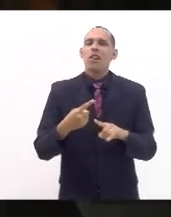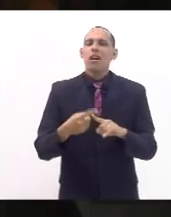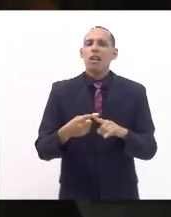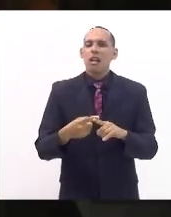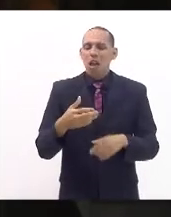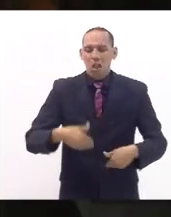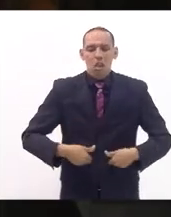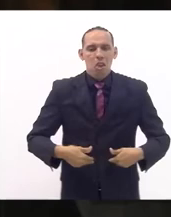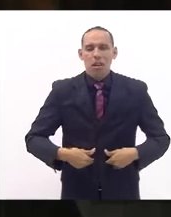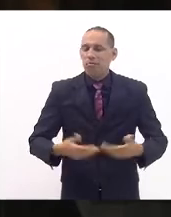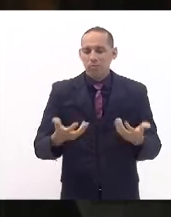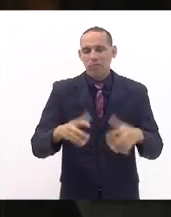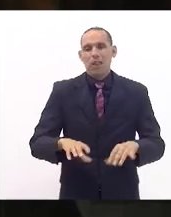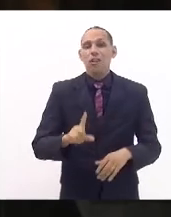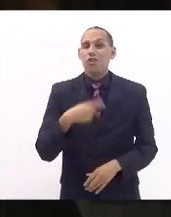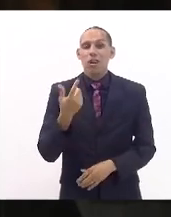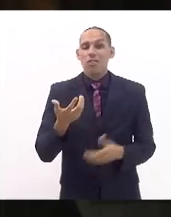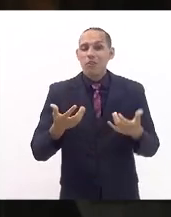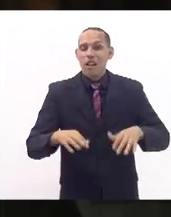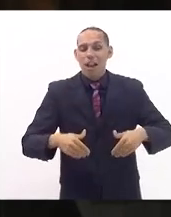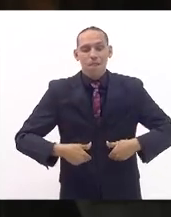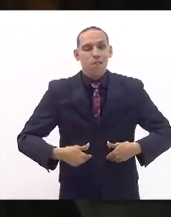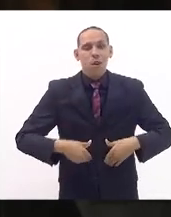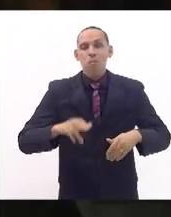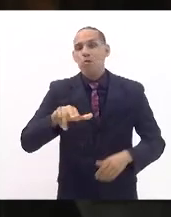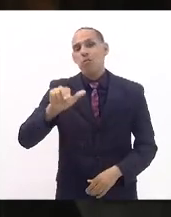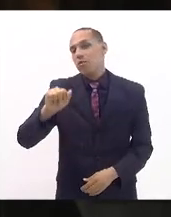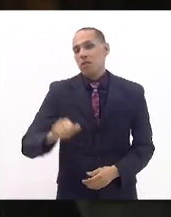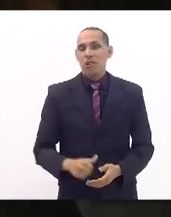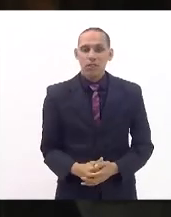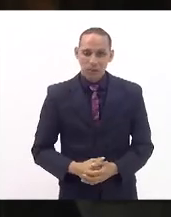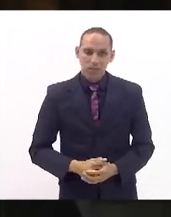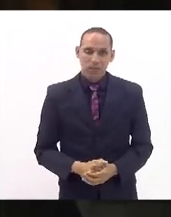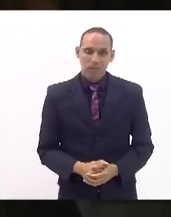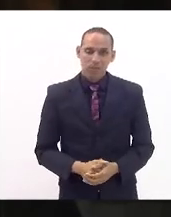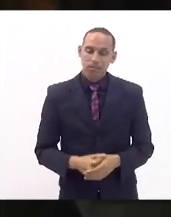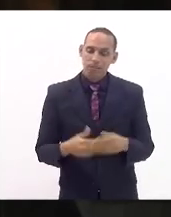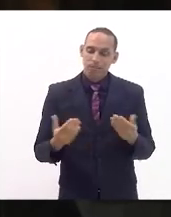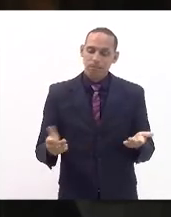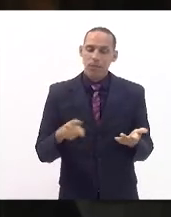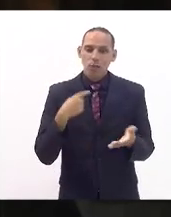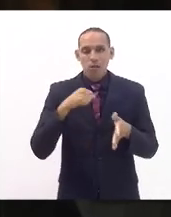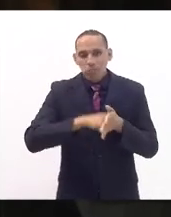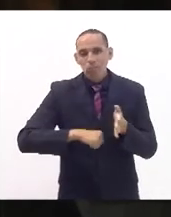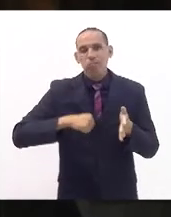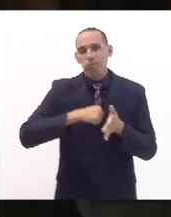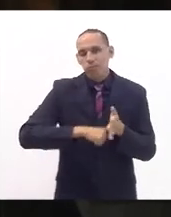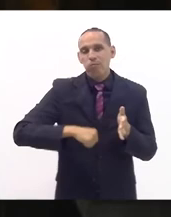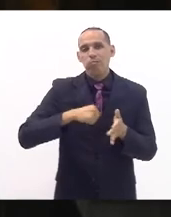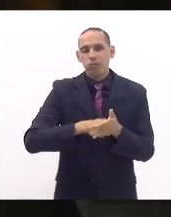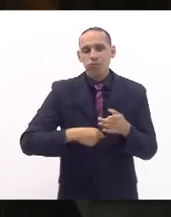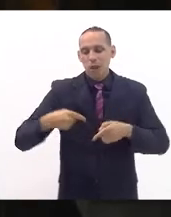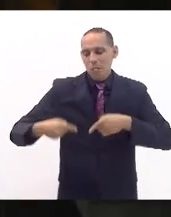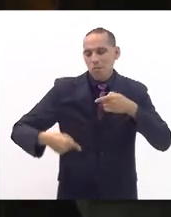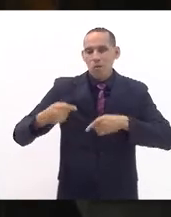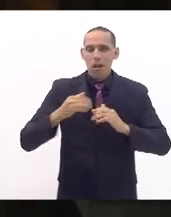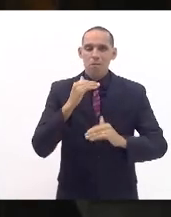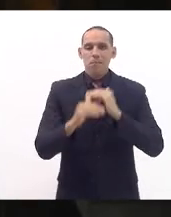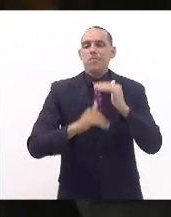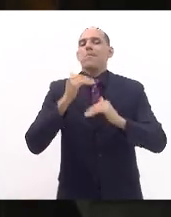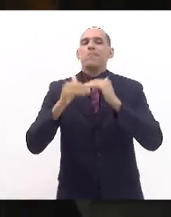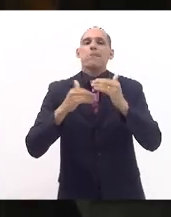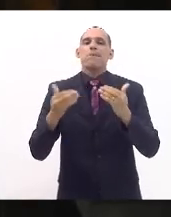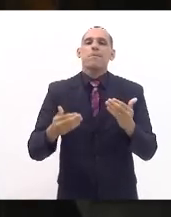não quer, aliás, que as pessoas tenham fome em circunstância alguma. E por isso a gente tem lutado por políticas de desenvolvimento